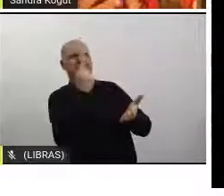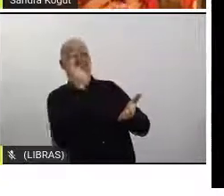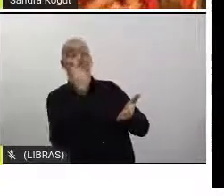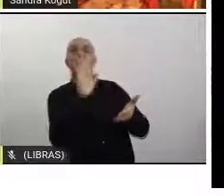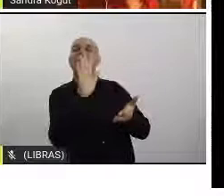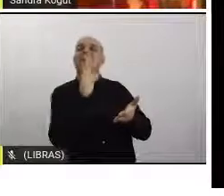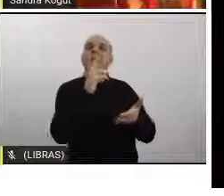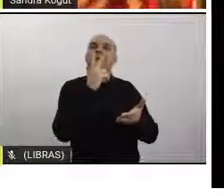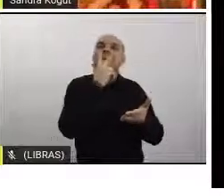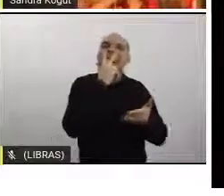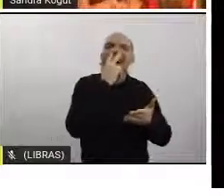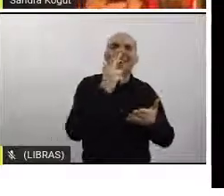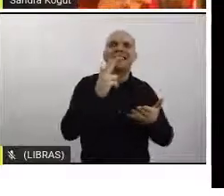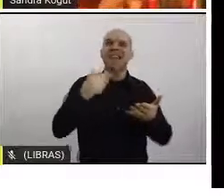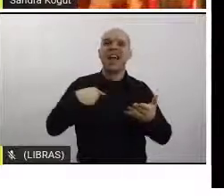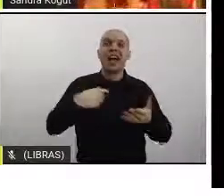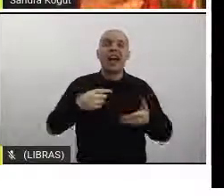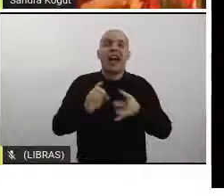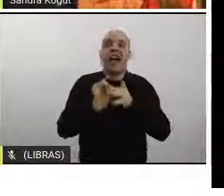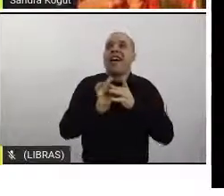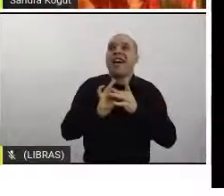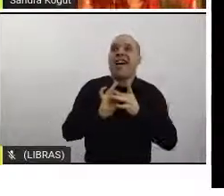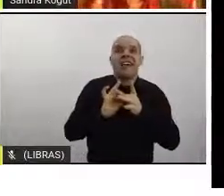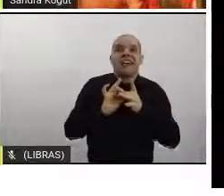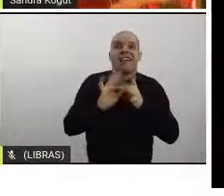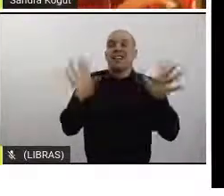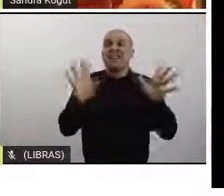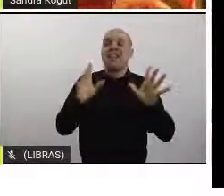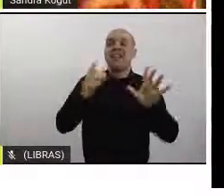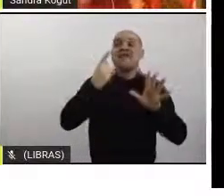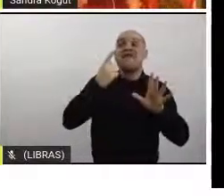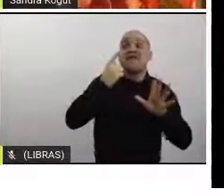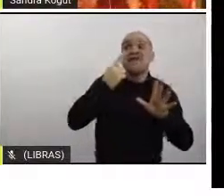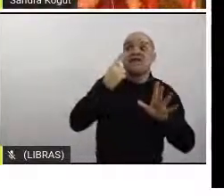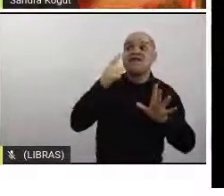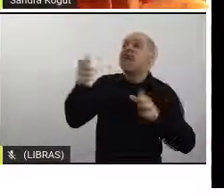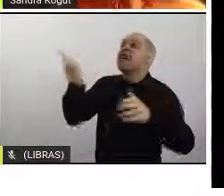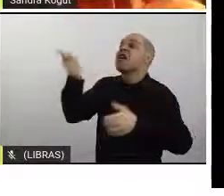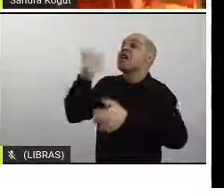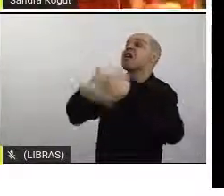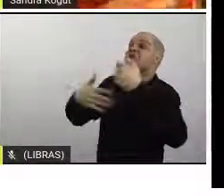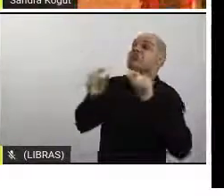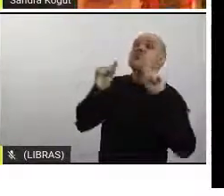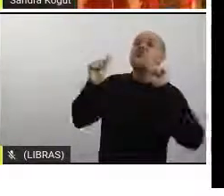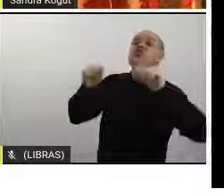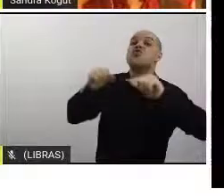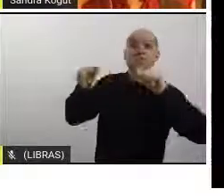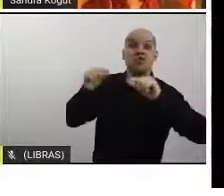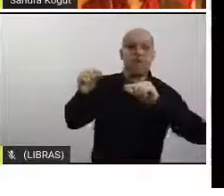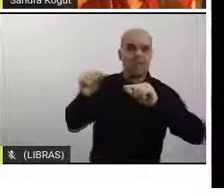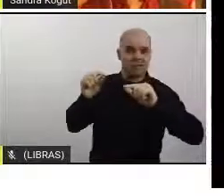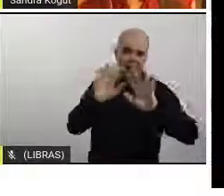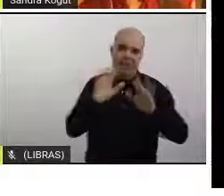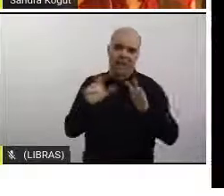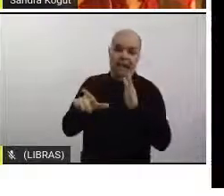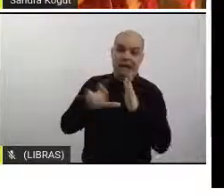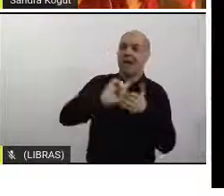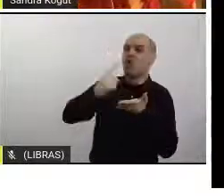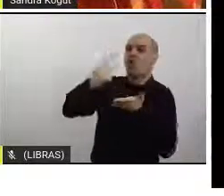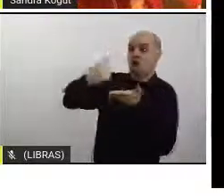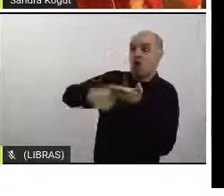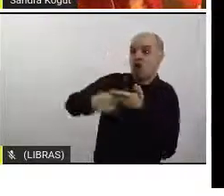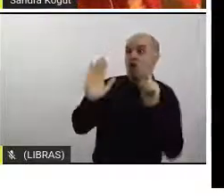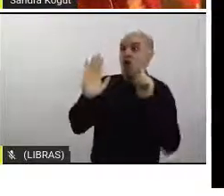libertador, assim, de você ver o discurso sendo ao mesmo tempo manipulado, formado, e aquilo sendo evidenciado,